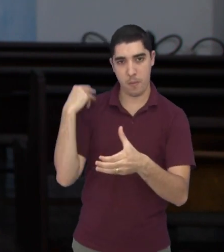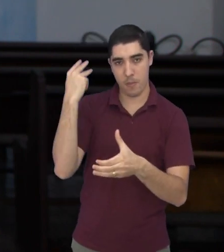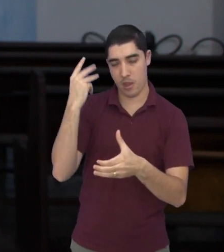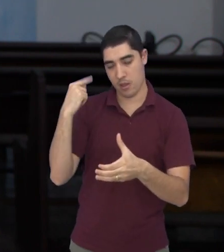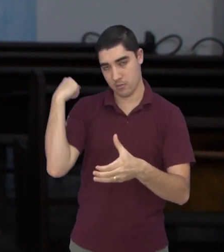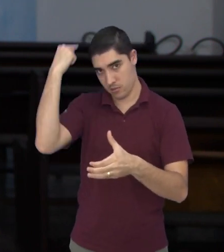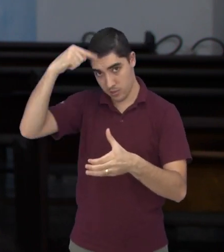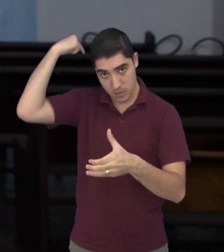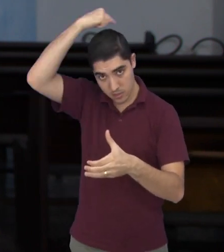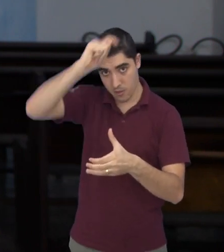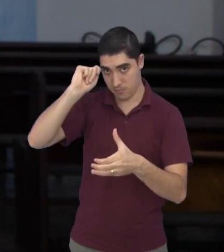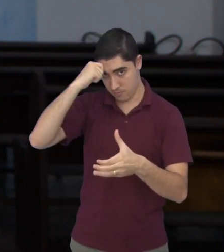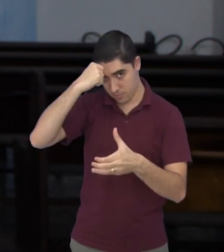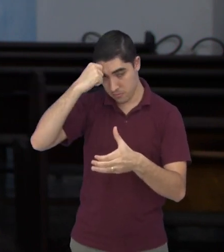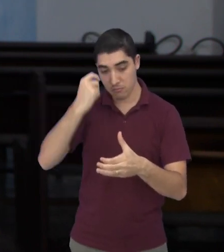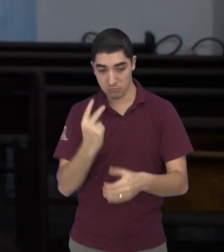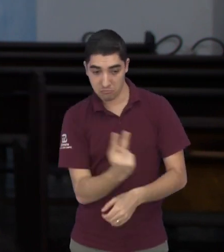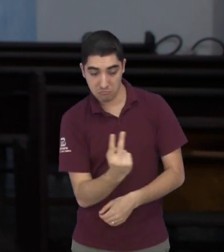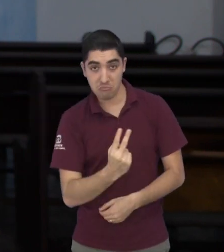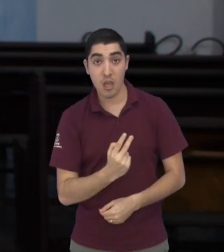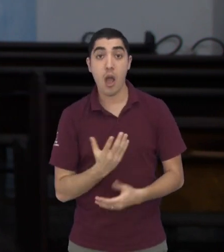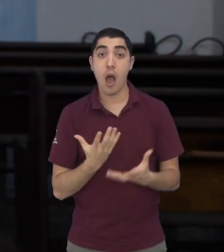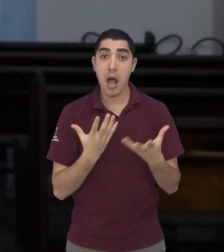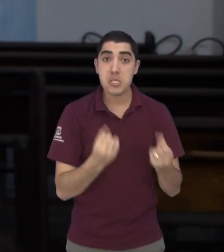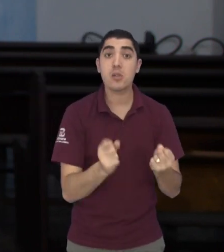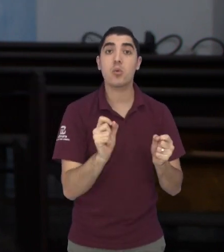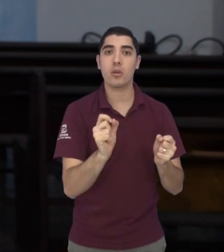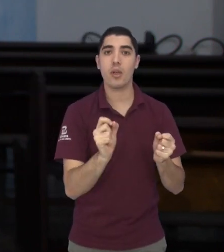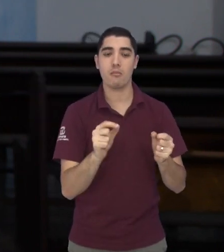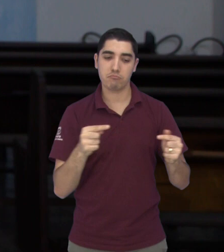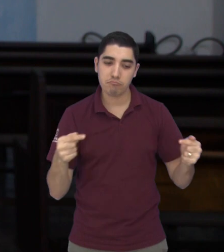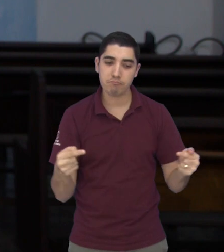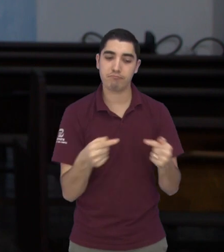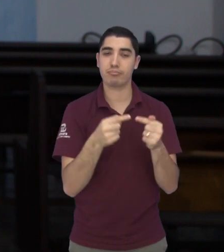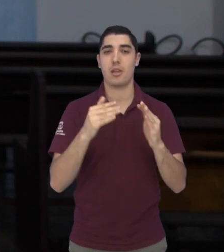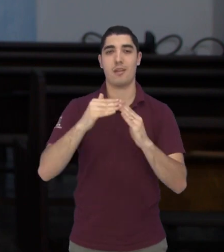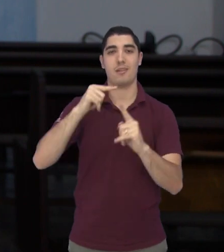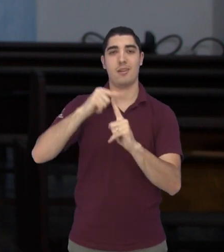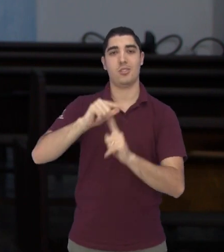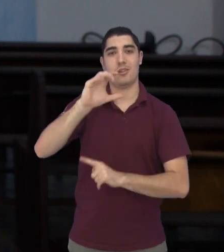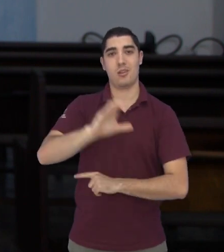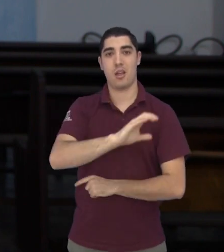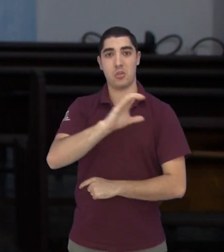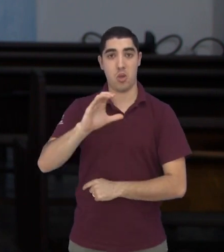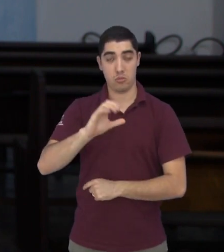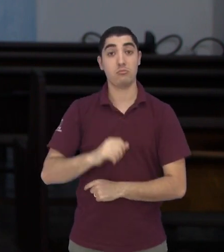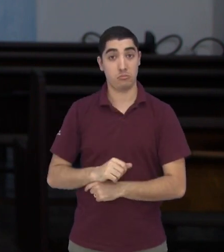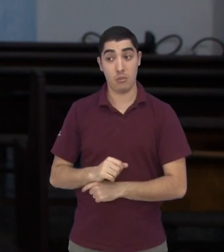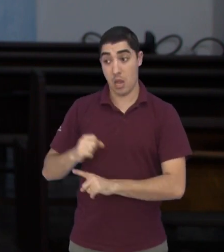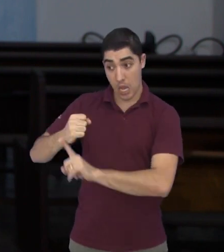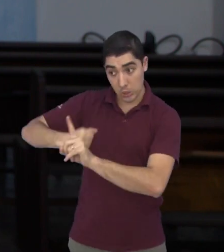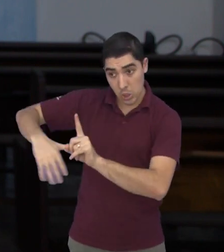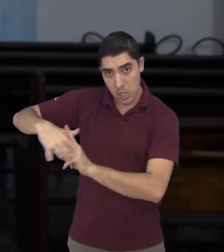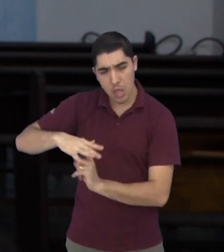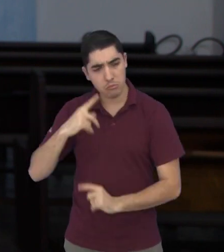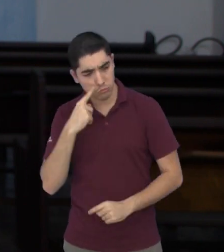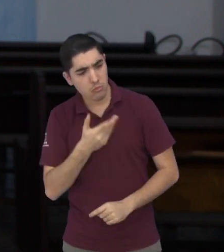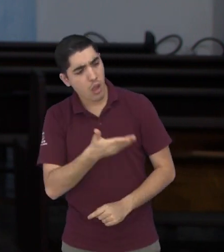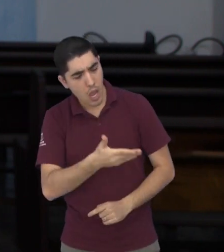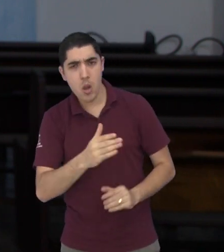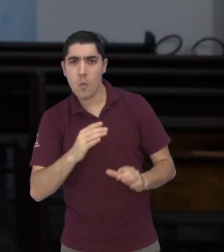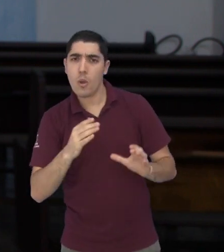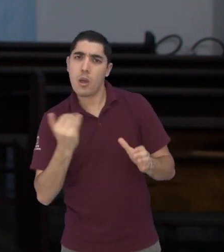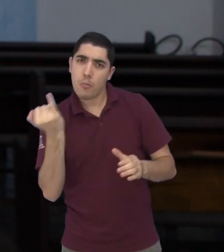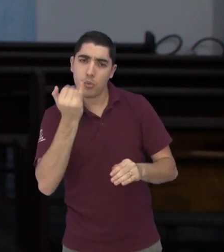passaram a integrar o grupo social católico cristão. Foram reconhecidos pela sociedade enquanto grupo social.